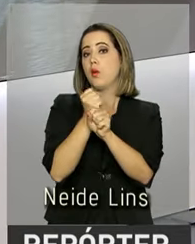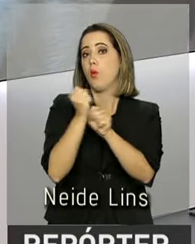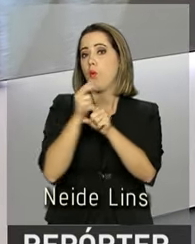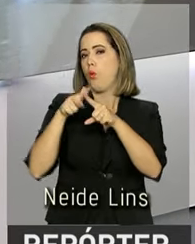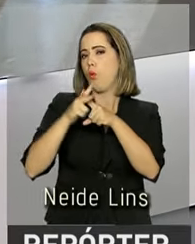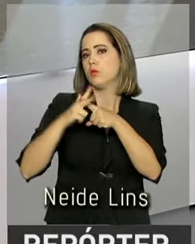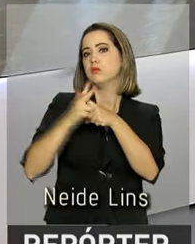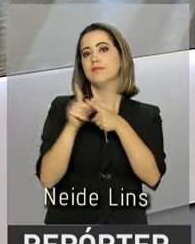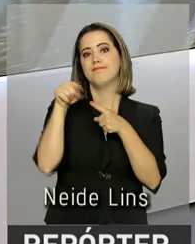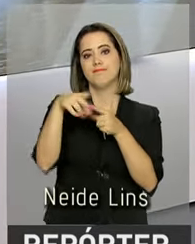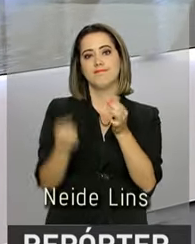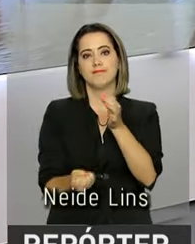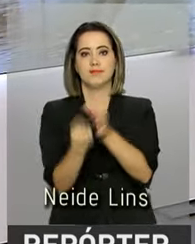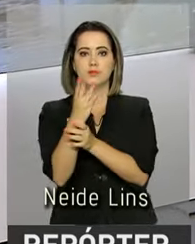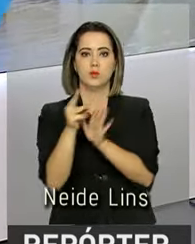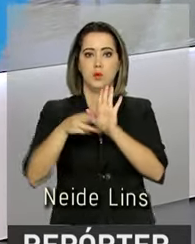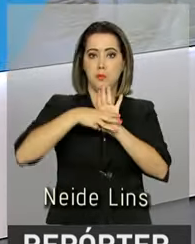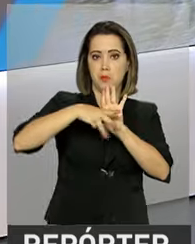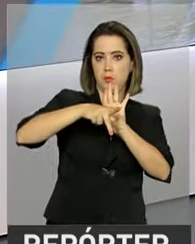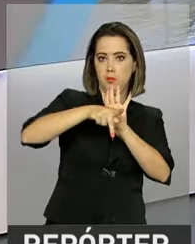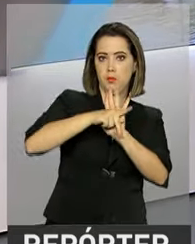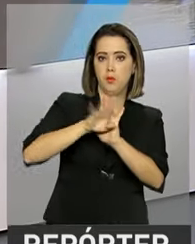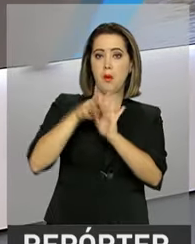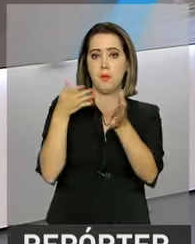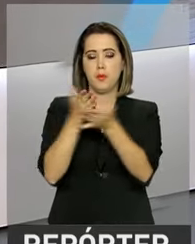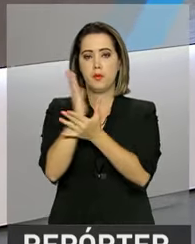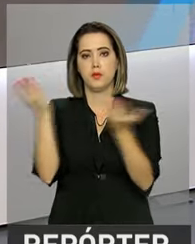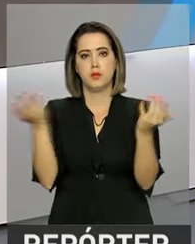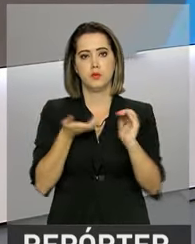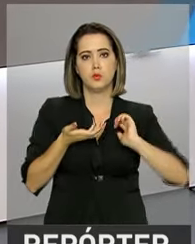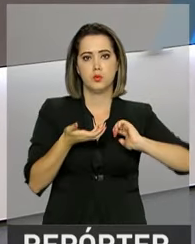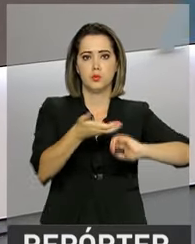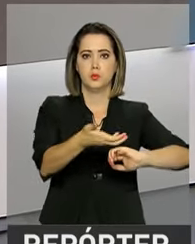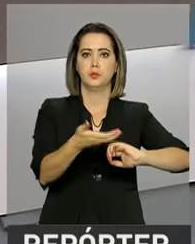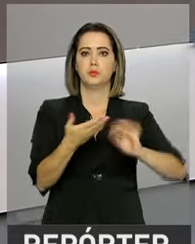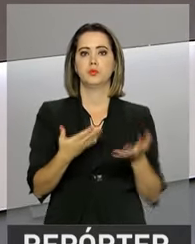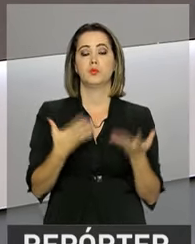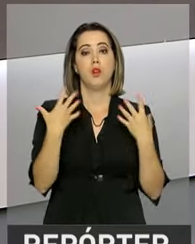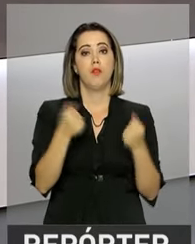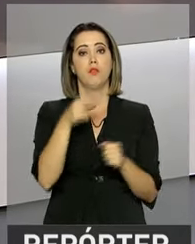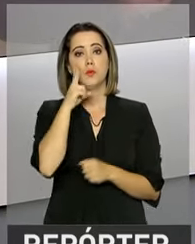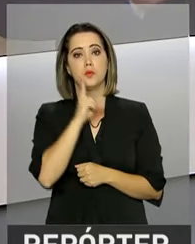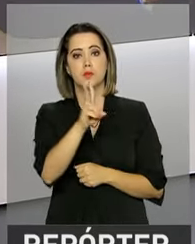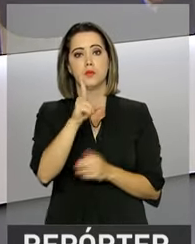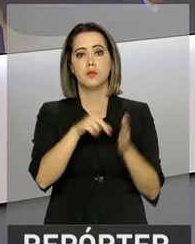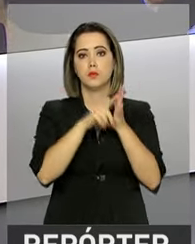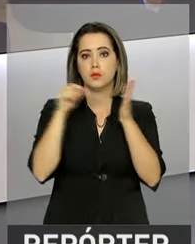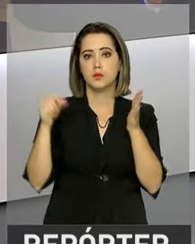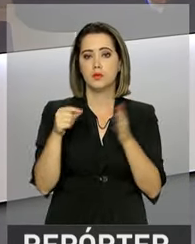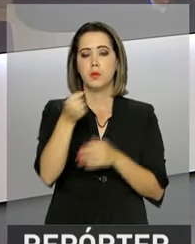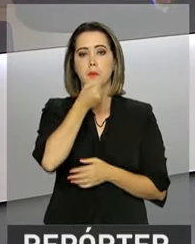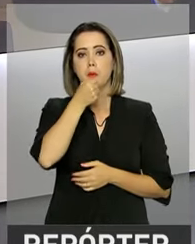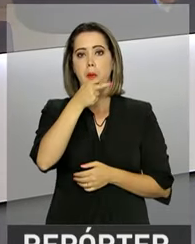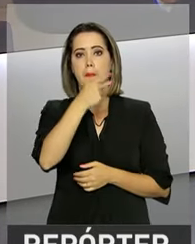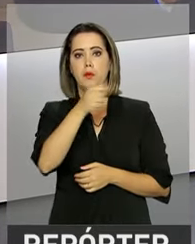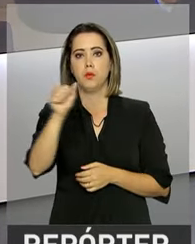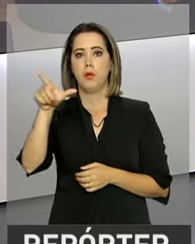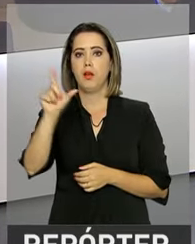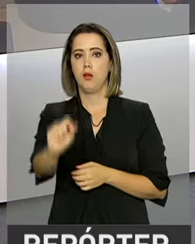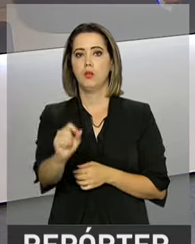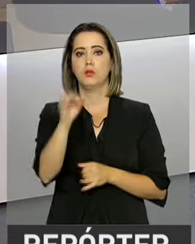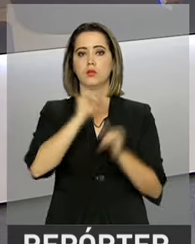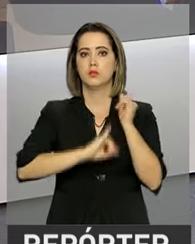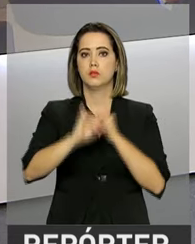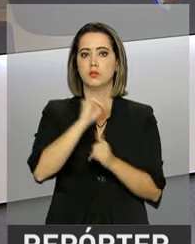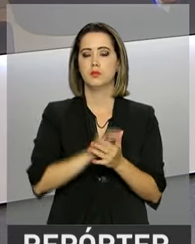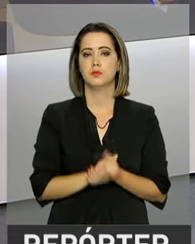reforma criado por meio de medida provisória foi aprovado pelo congresso nacional ao vivo do Palácio do Planalto repórter Paulo la sávia